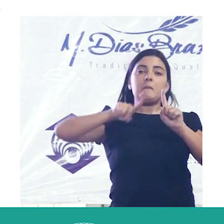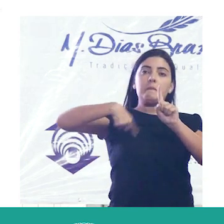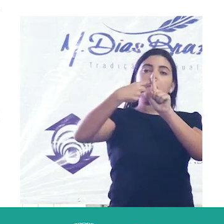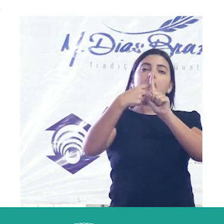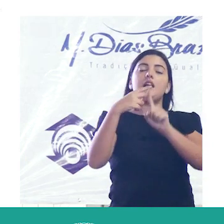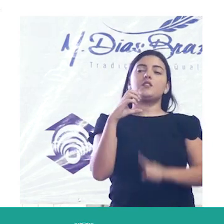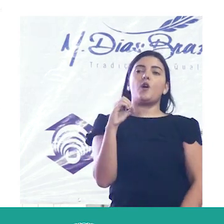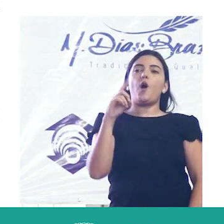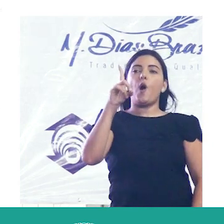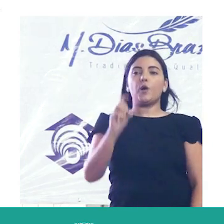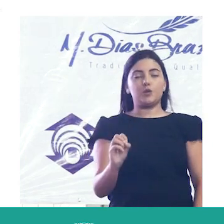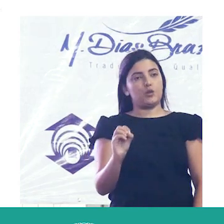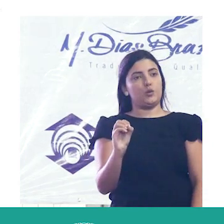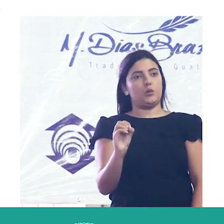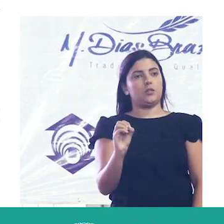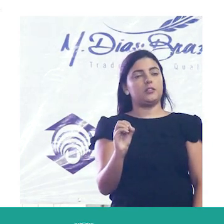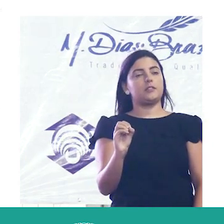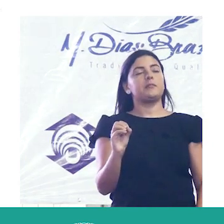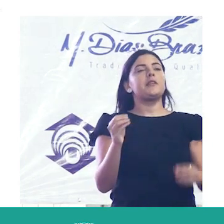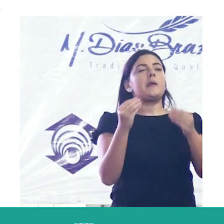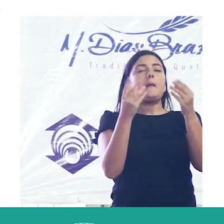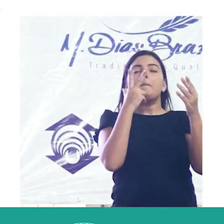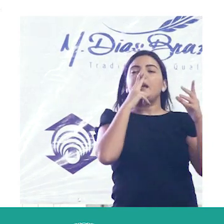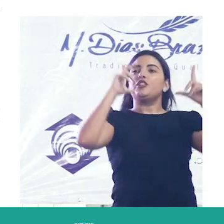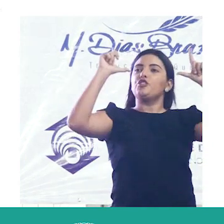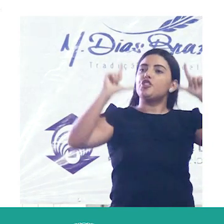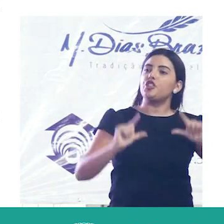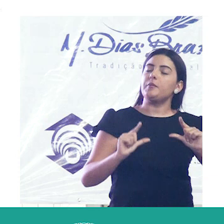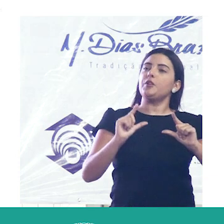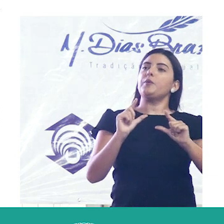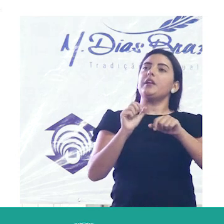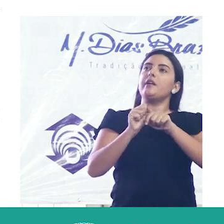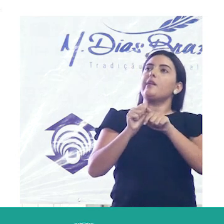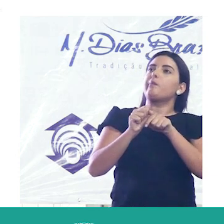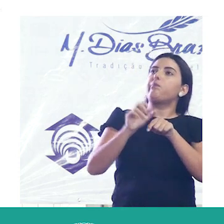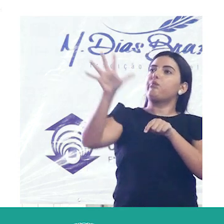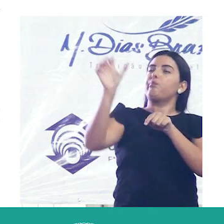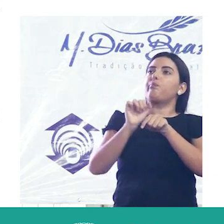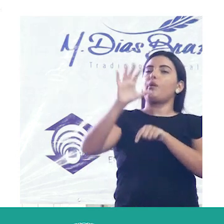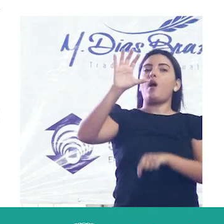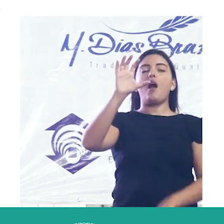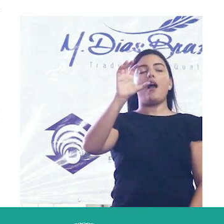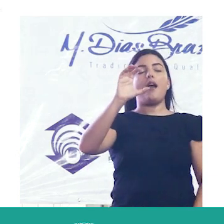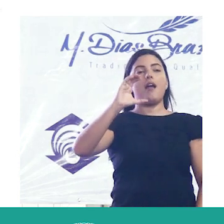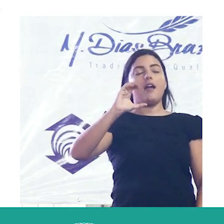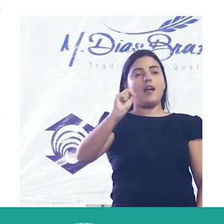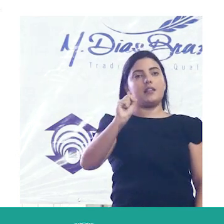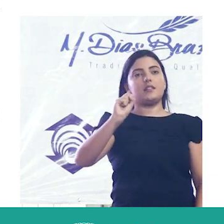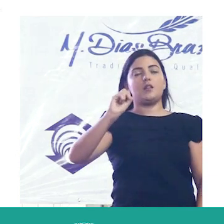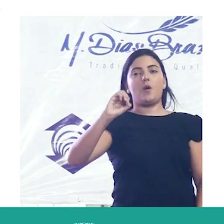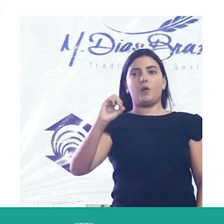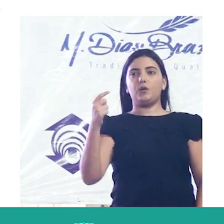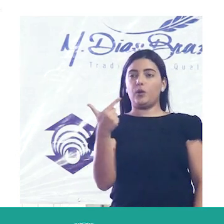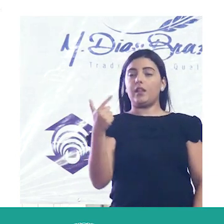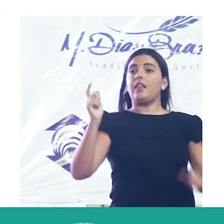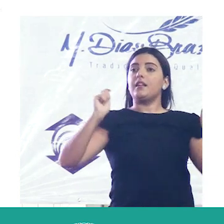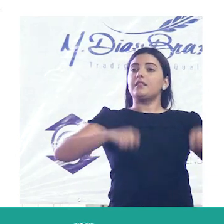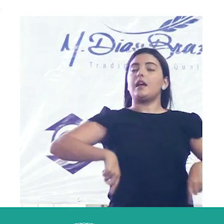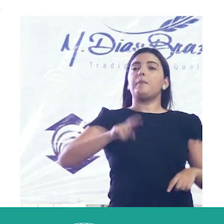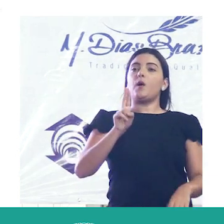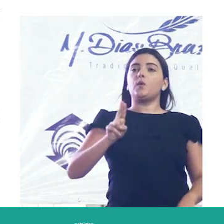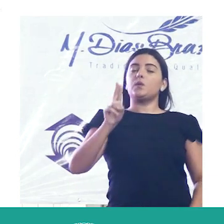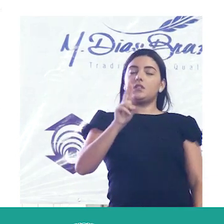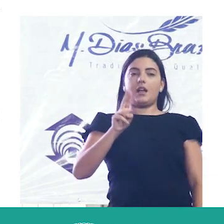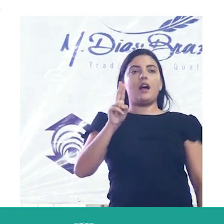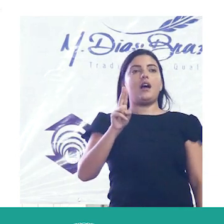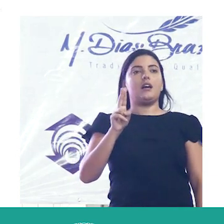poluente. Para reduzir o problema das emissões de SO2, a indústria pode utilizar uma planta mista, ou seja,